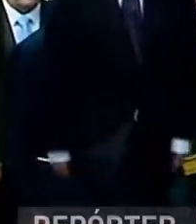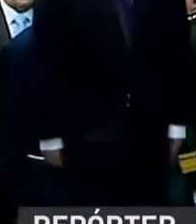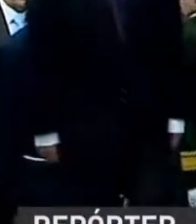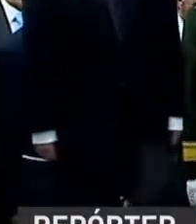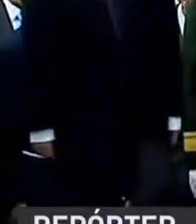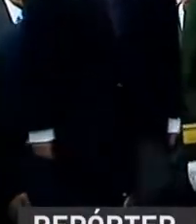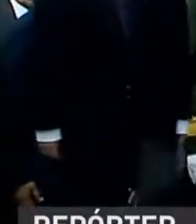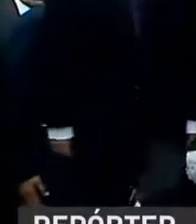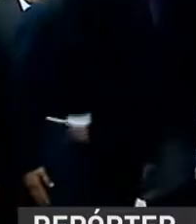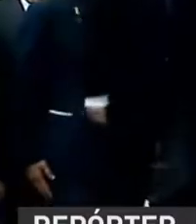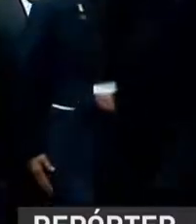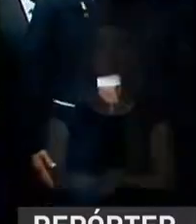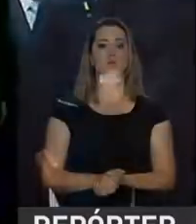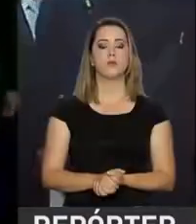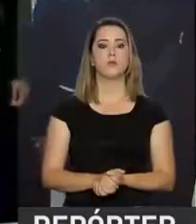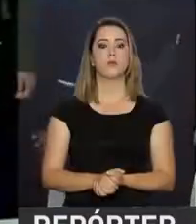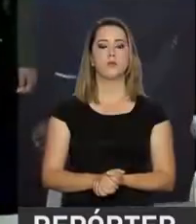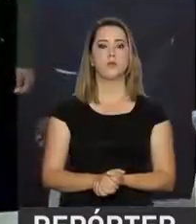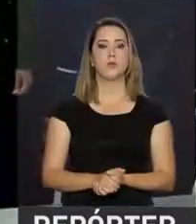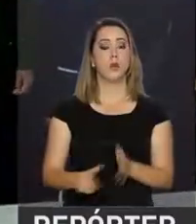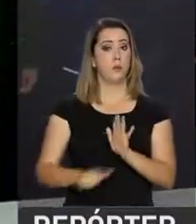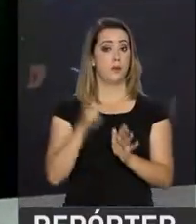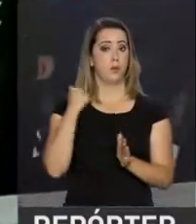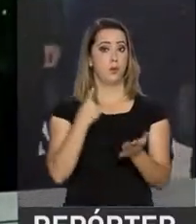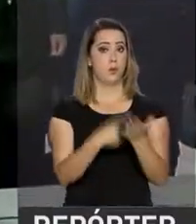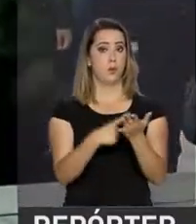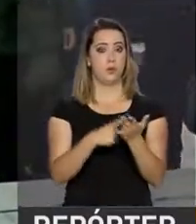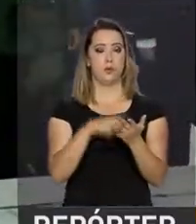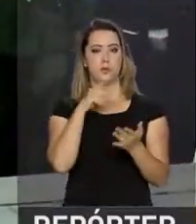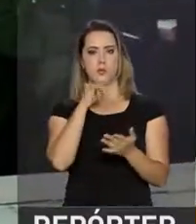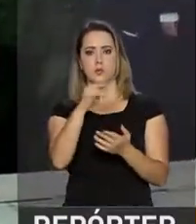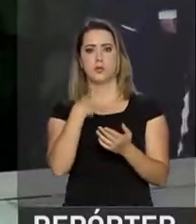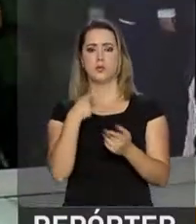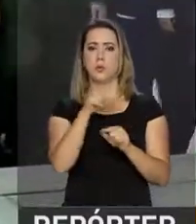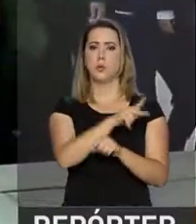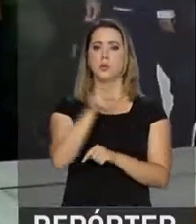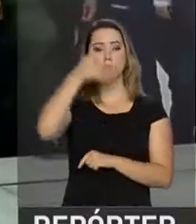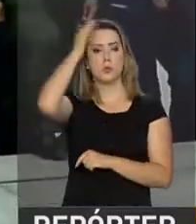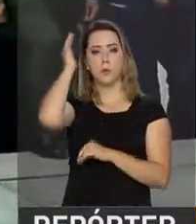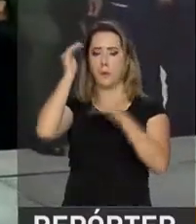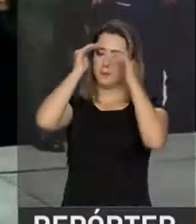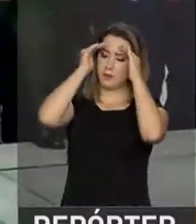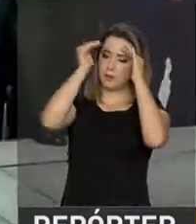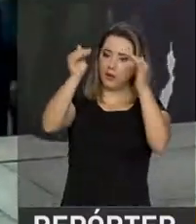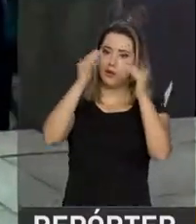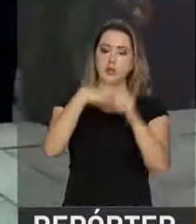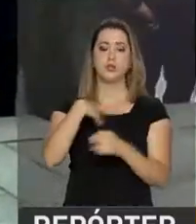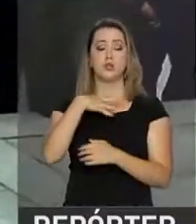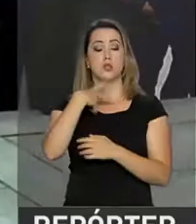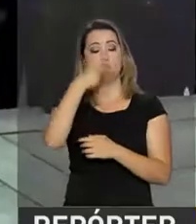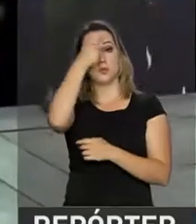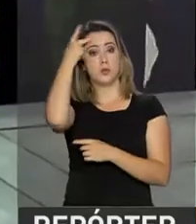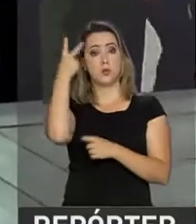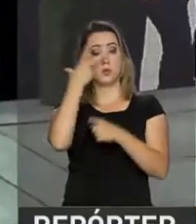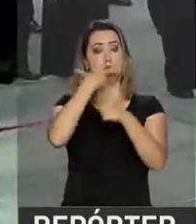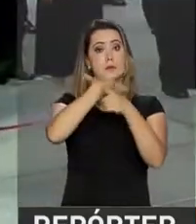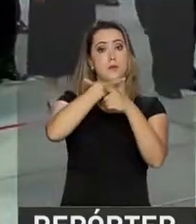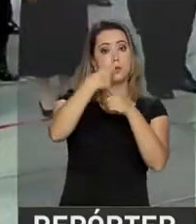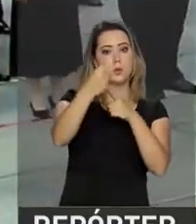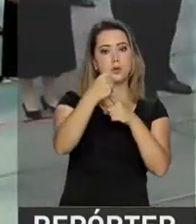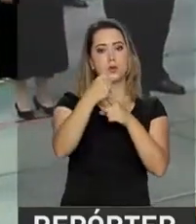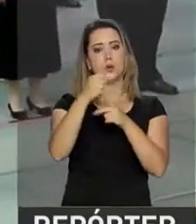no primeiro compromisso do dia em pequim o presidente michel temer rendeu homenagem aos heróis do povo chinês